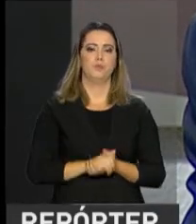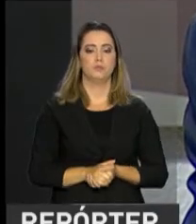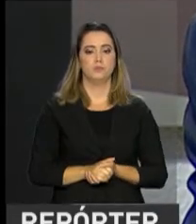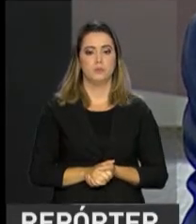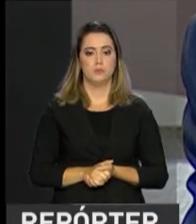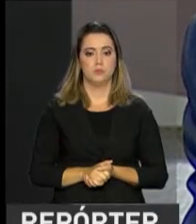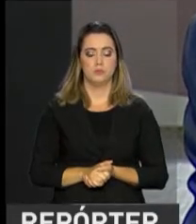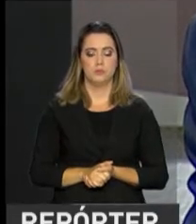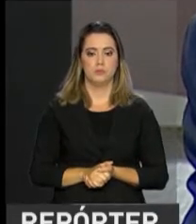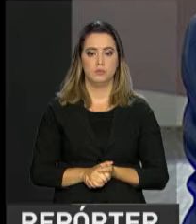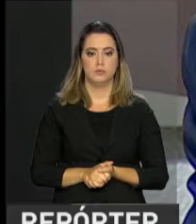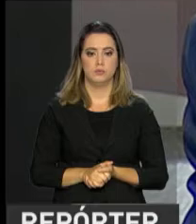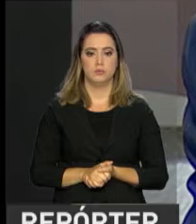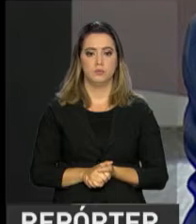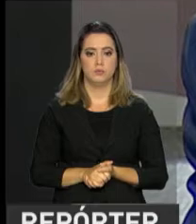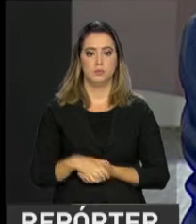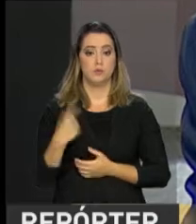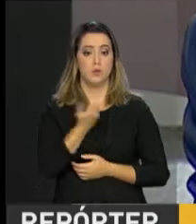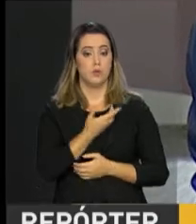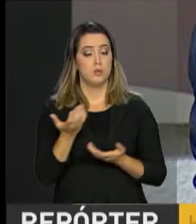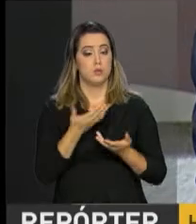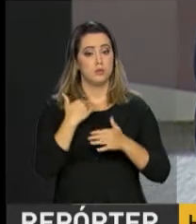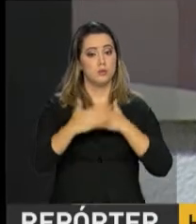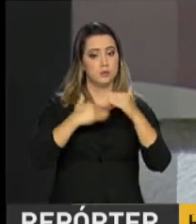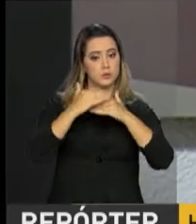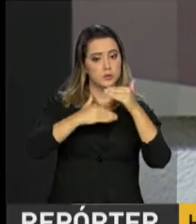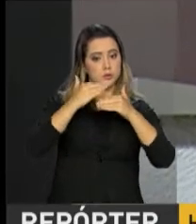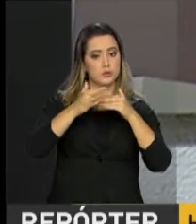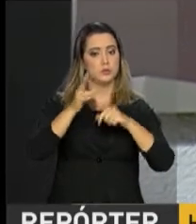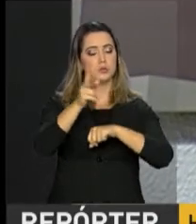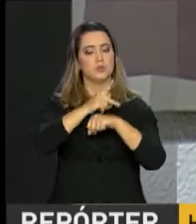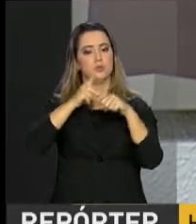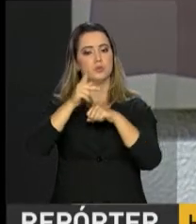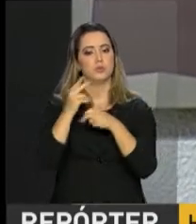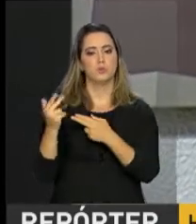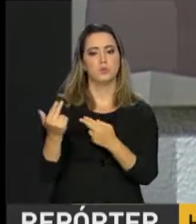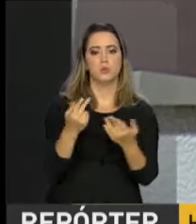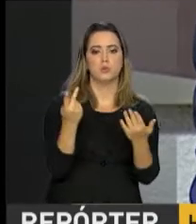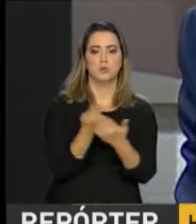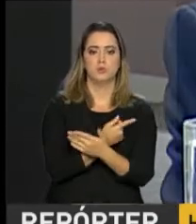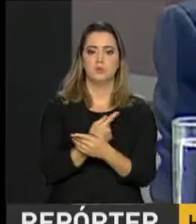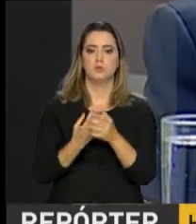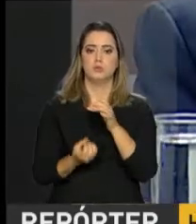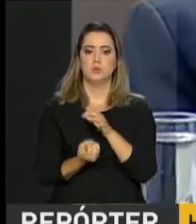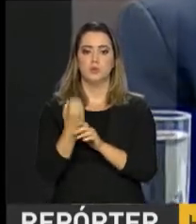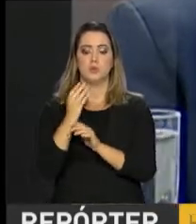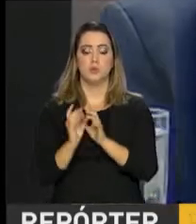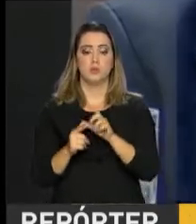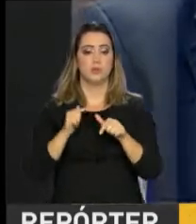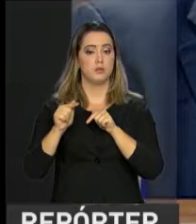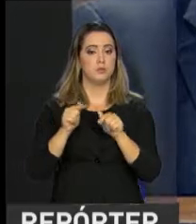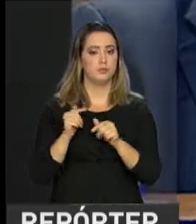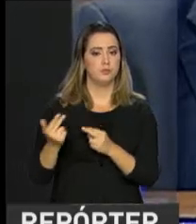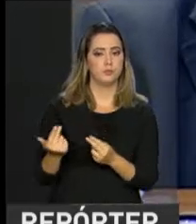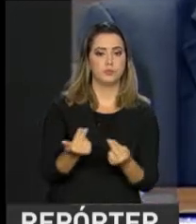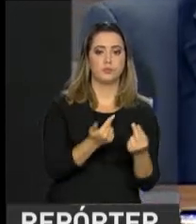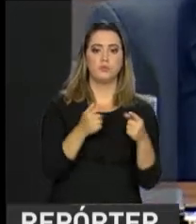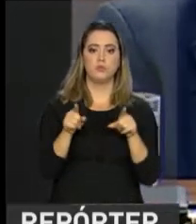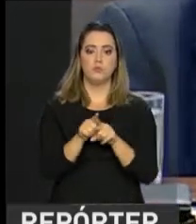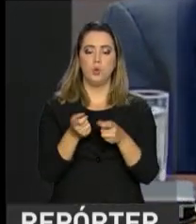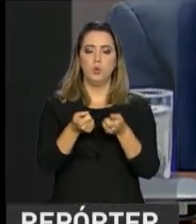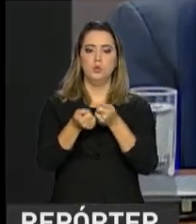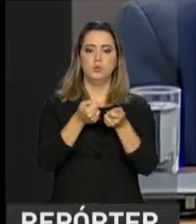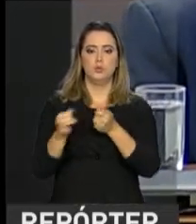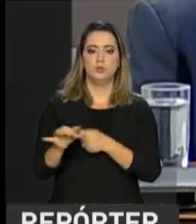Adotar as políticas visando o país voltar a crescer, como está crescendo, né? Criar emprego, como está criando, controlar a inflação, como